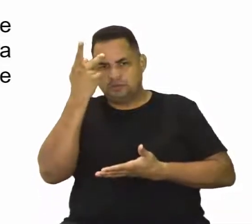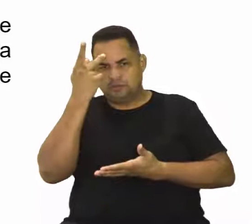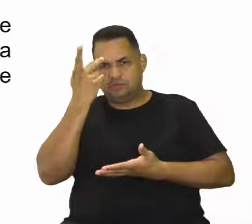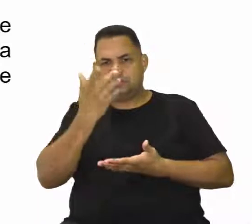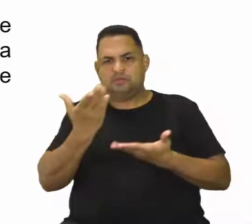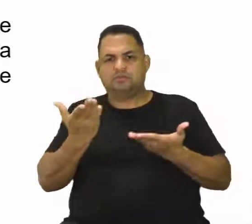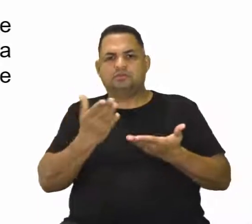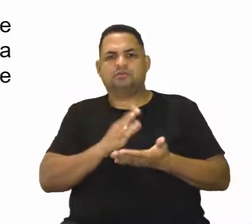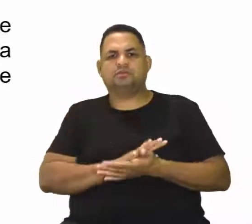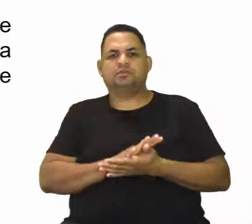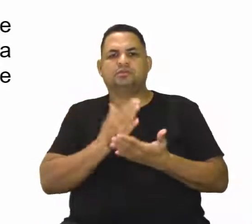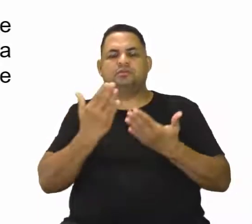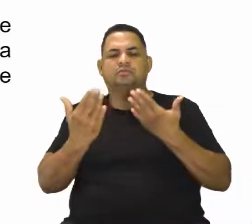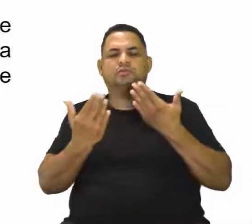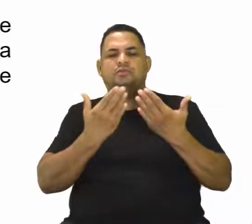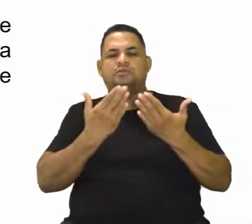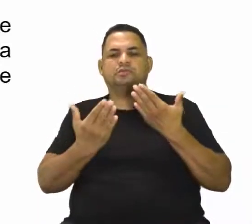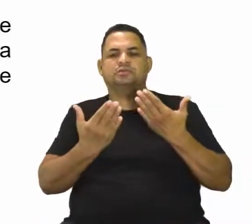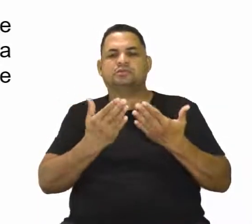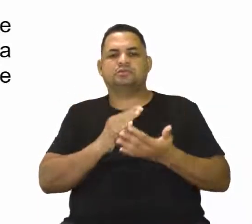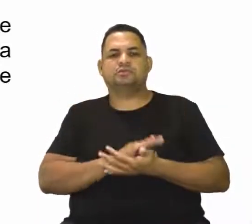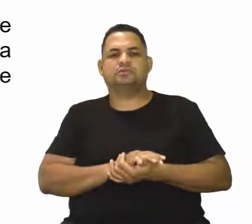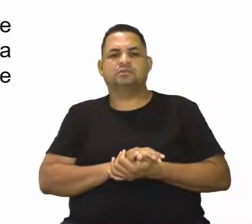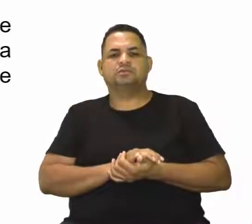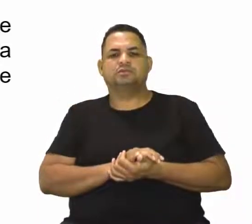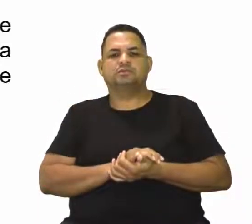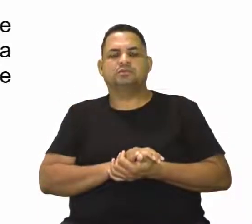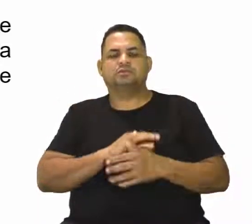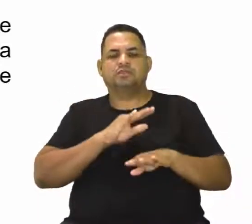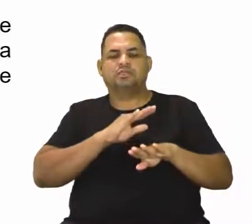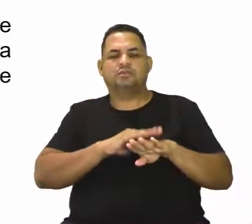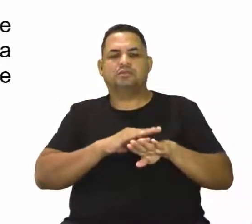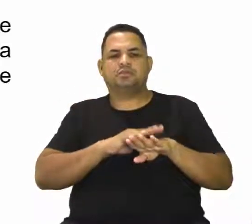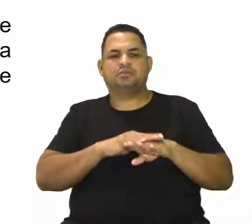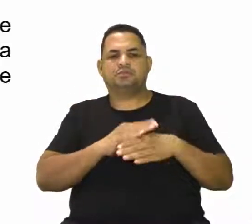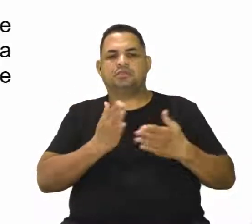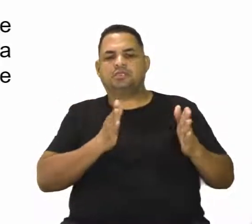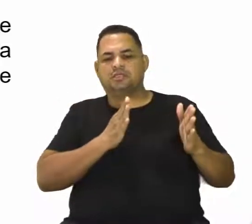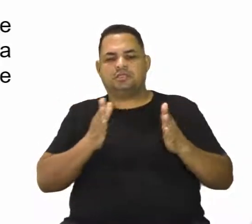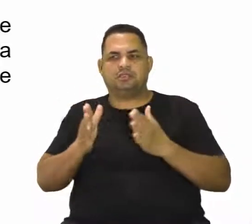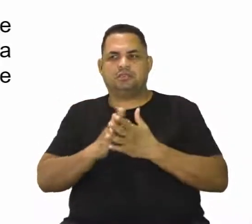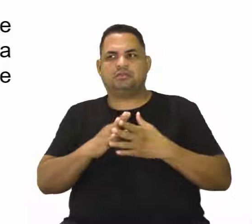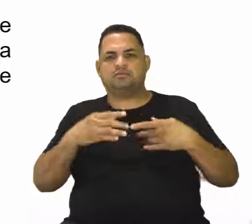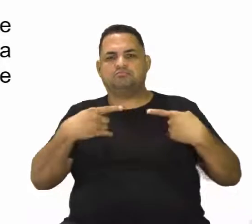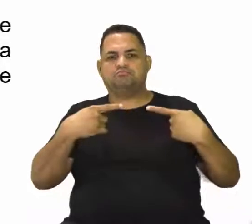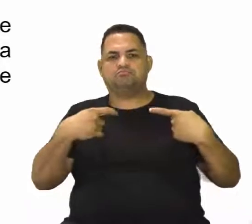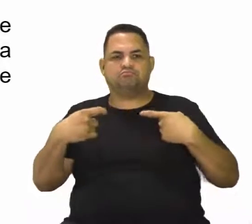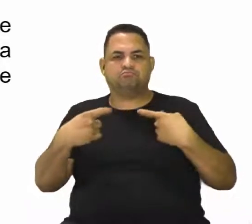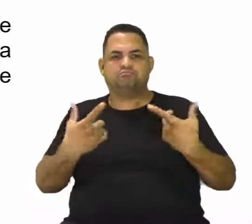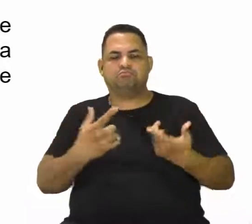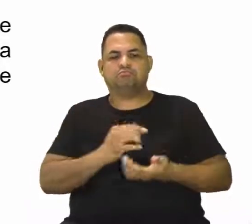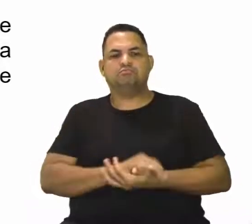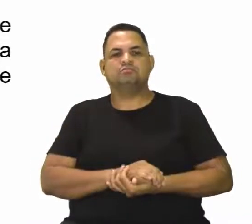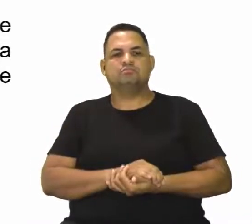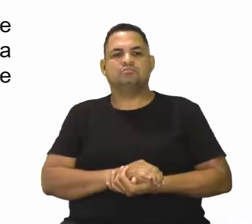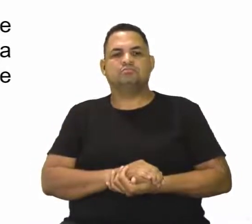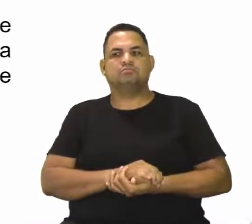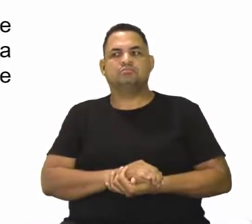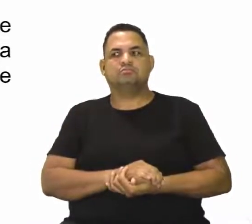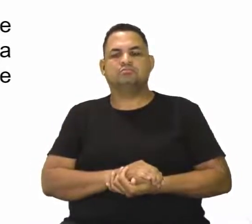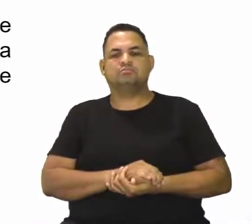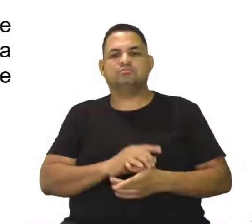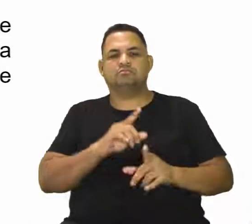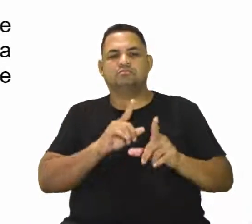desde então em comparação com os tempos da Guerra Fria e a